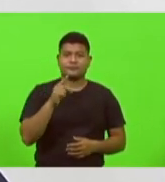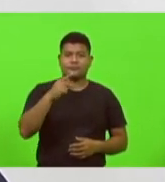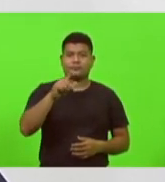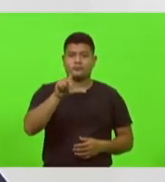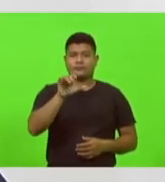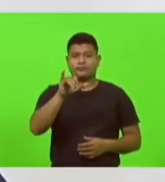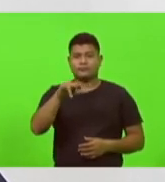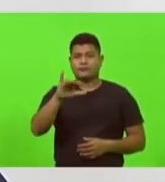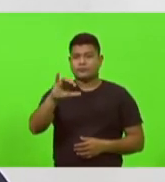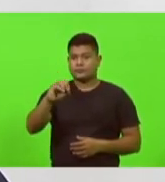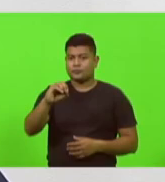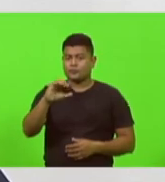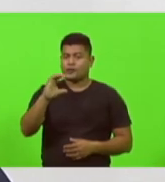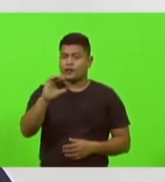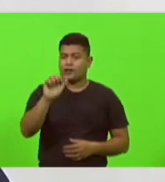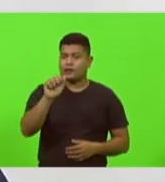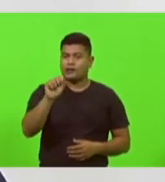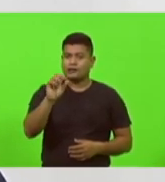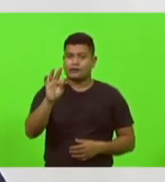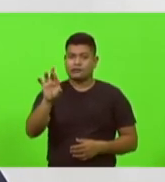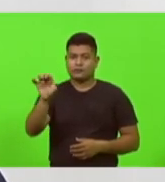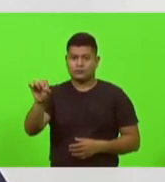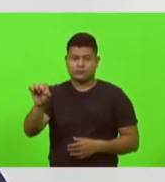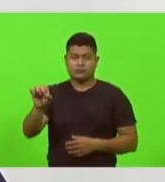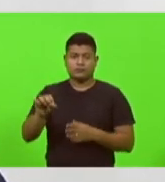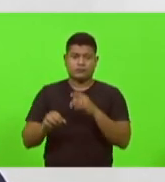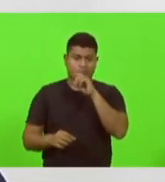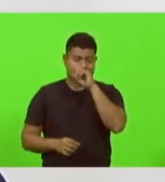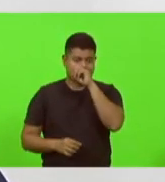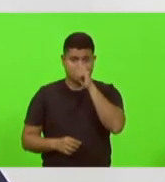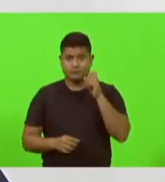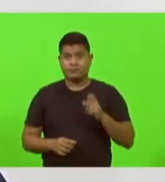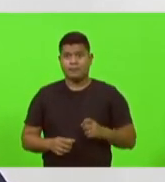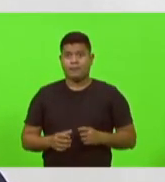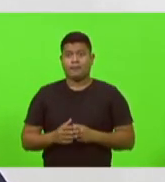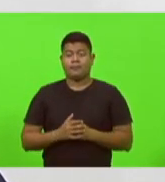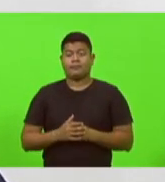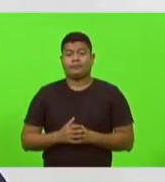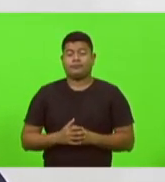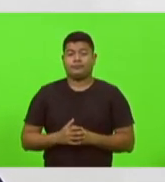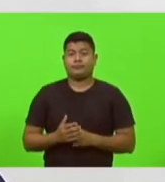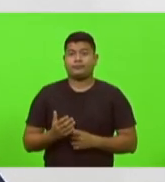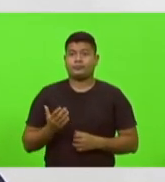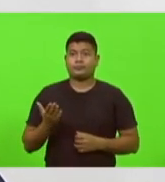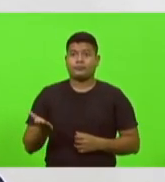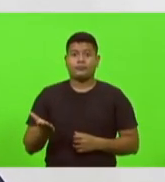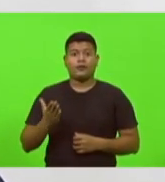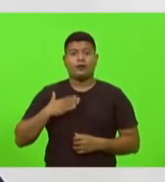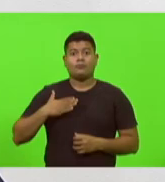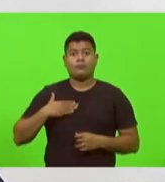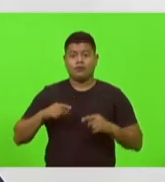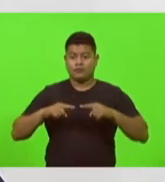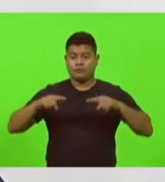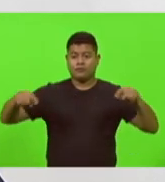Castro. E, por coincidência ou não, foi no meu gabinete na